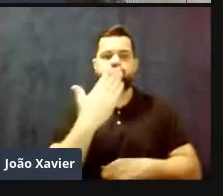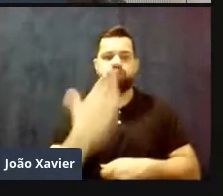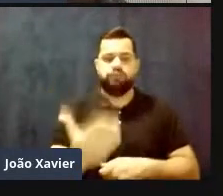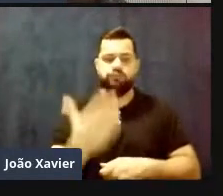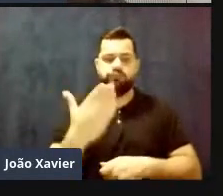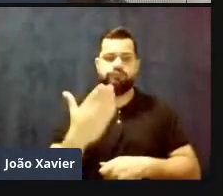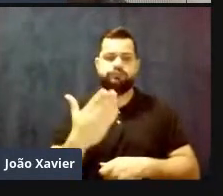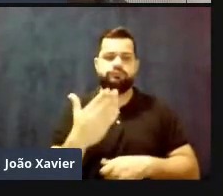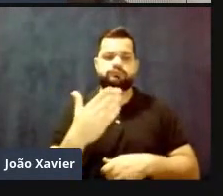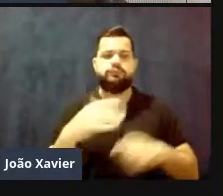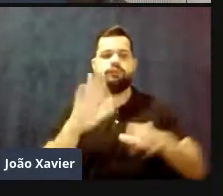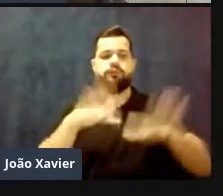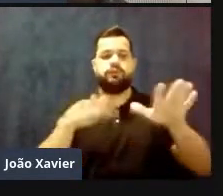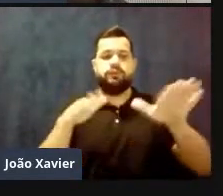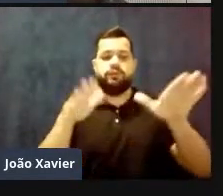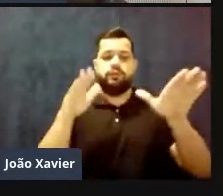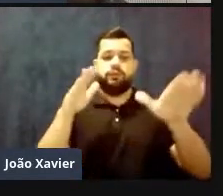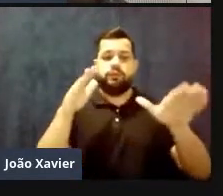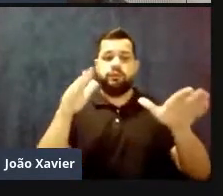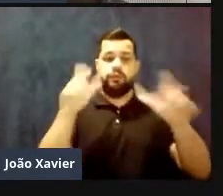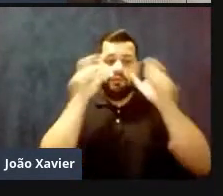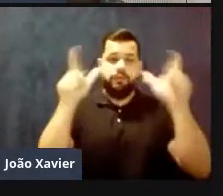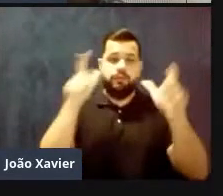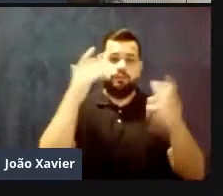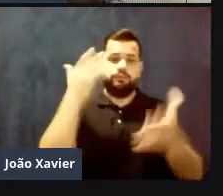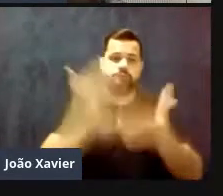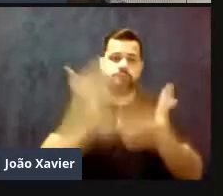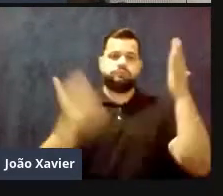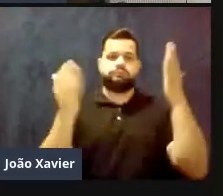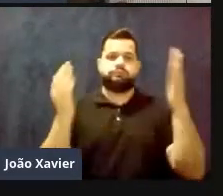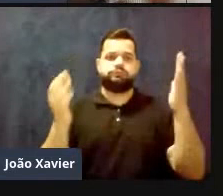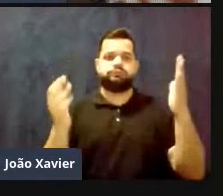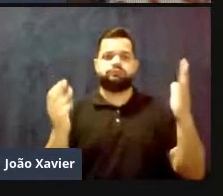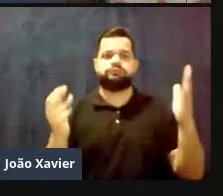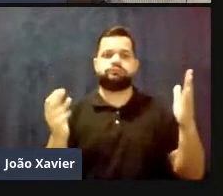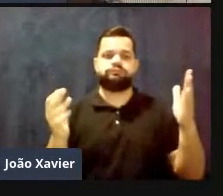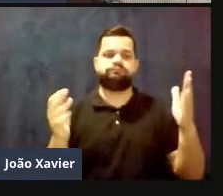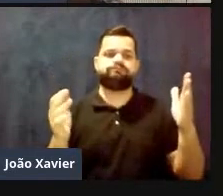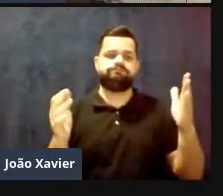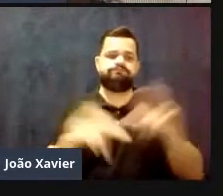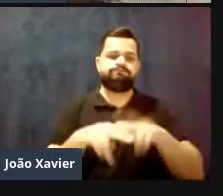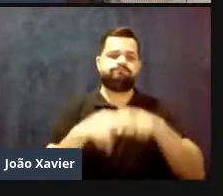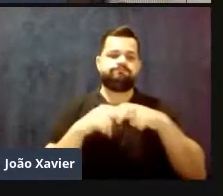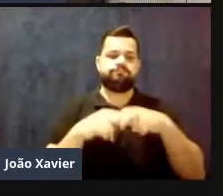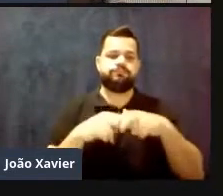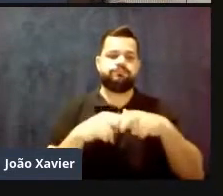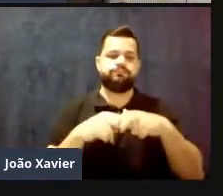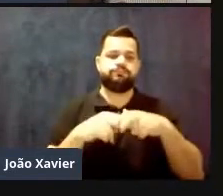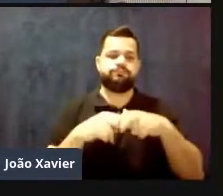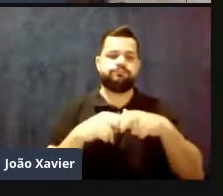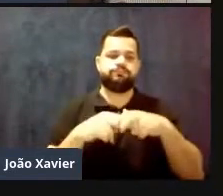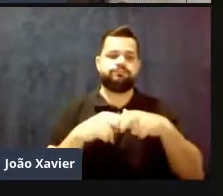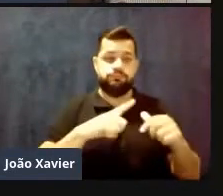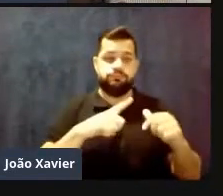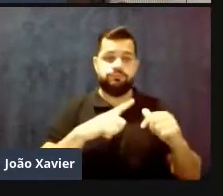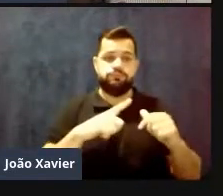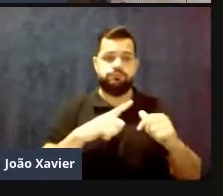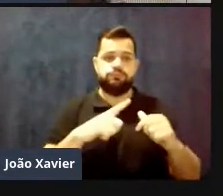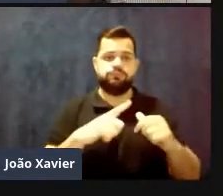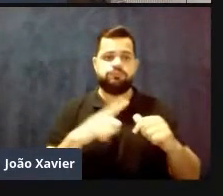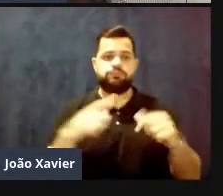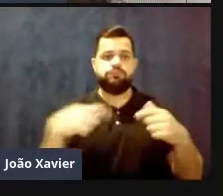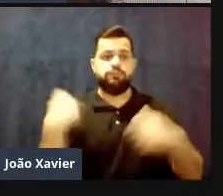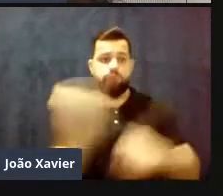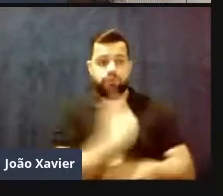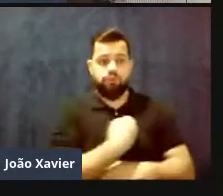questões nutricionais. O paciente com Covid-19 é um paciente que ele fica por um grande período na fase inflamatória. Quando a gente trabalha